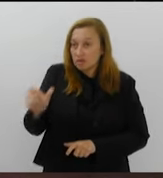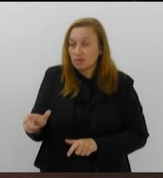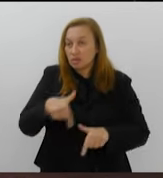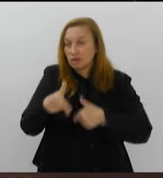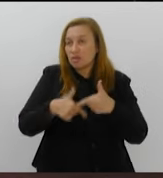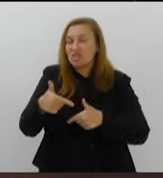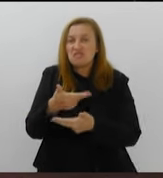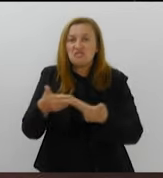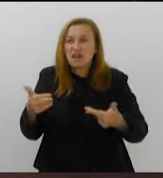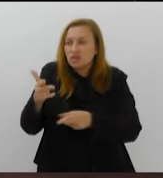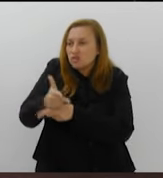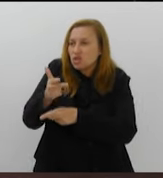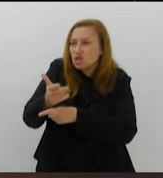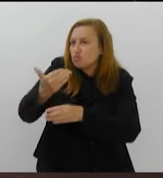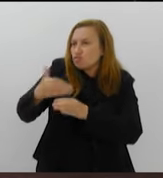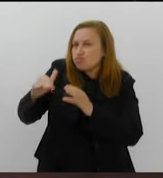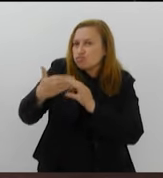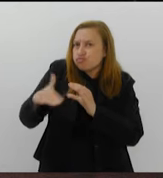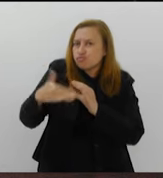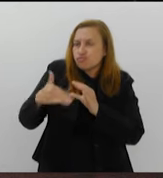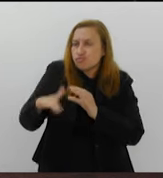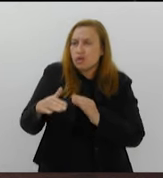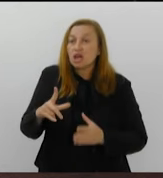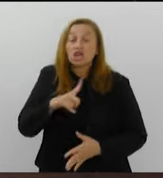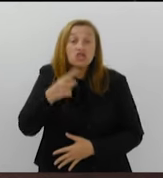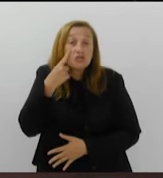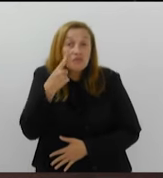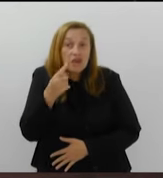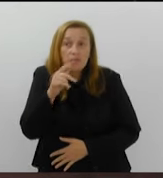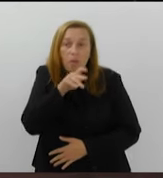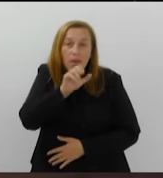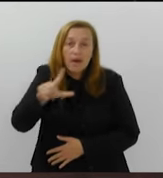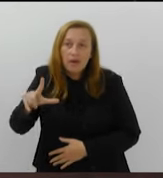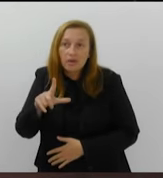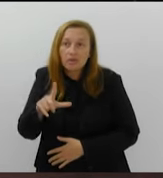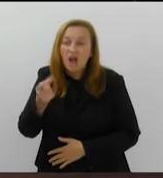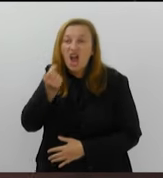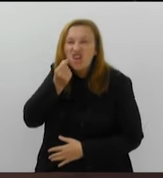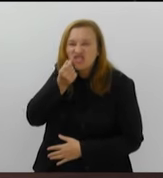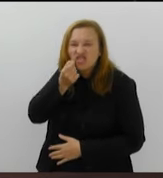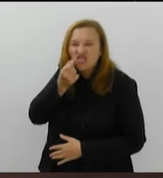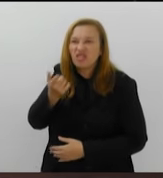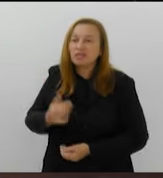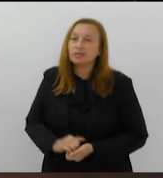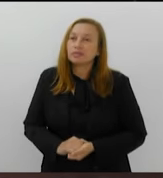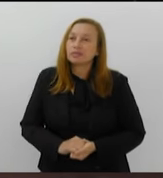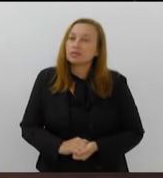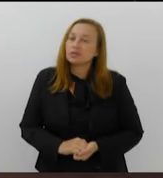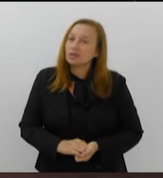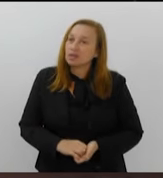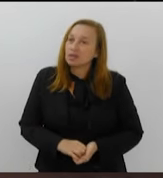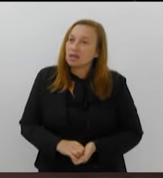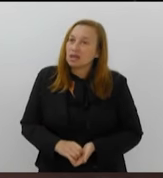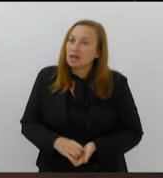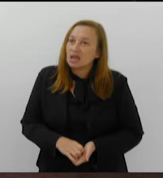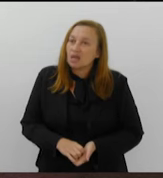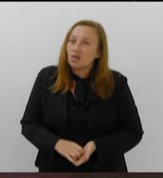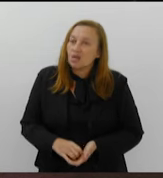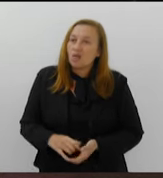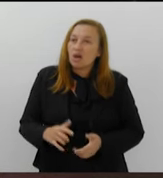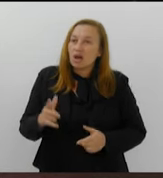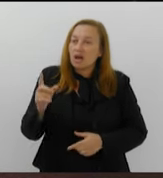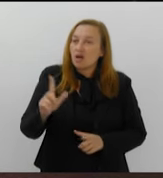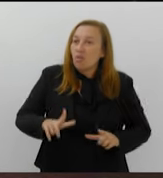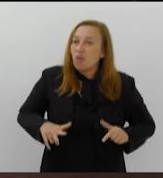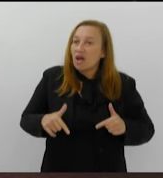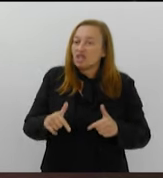diversos vídeos. E tinha que ver, pô, Bel, Ratinho, agilidade dos caras para tirar